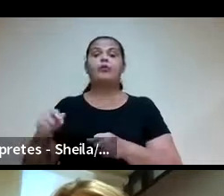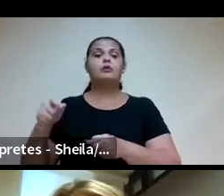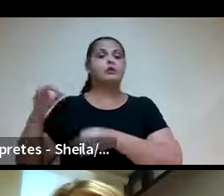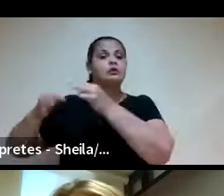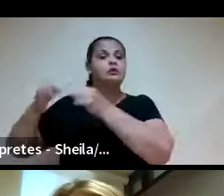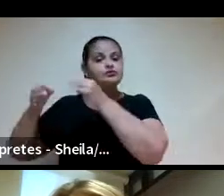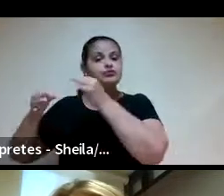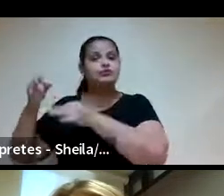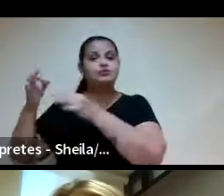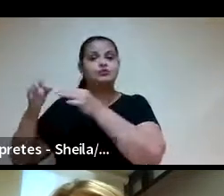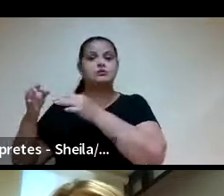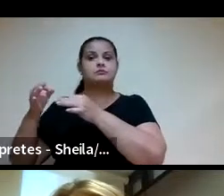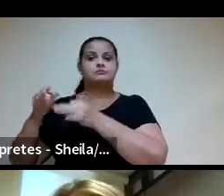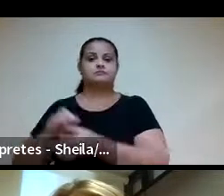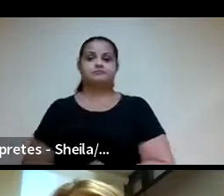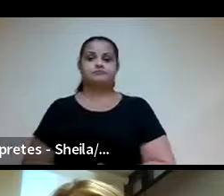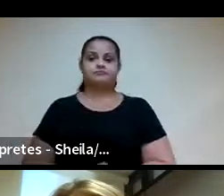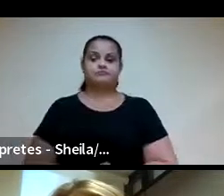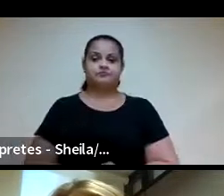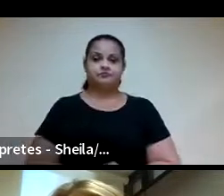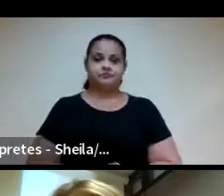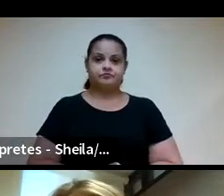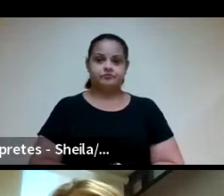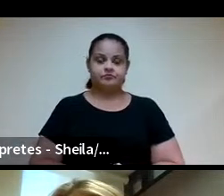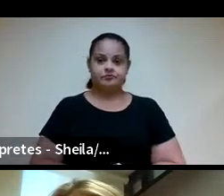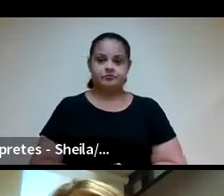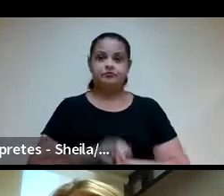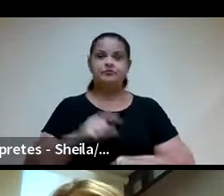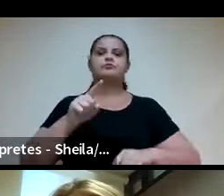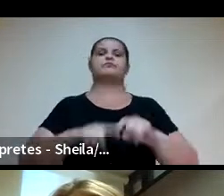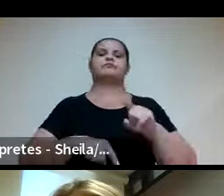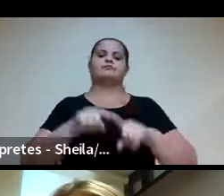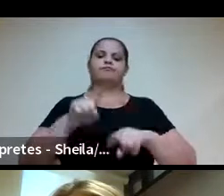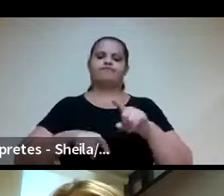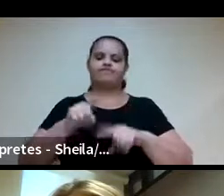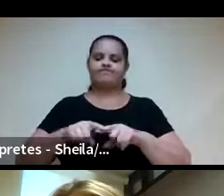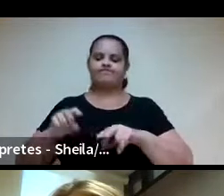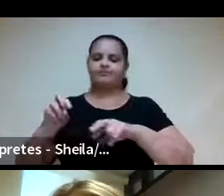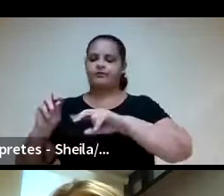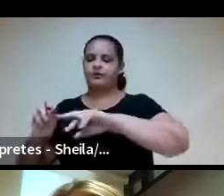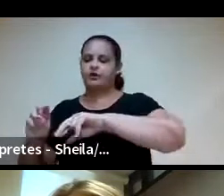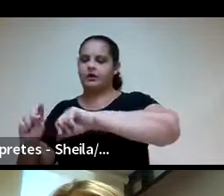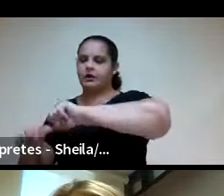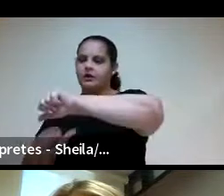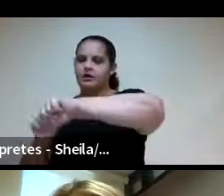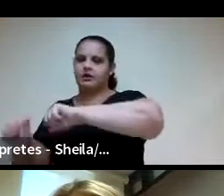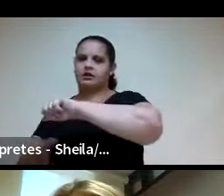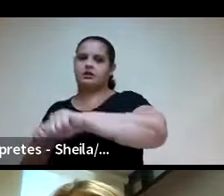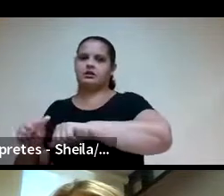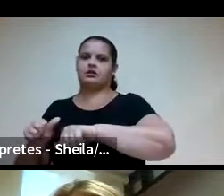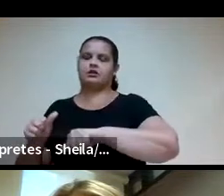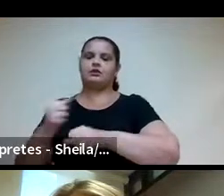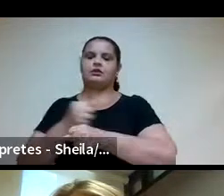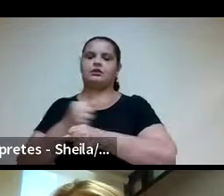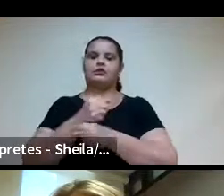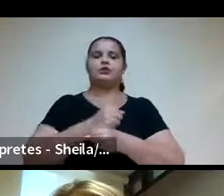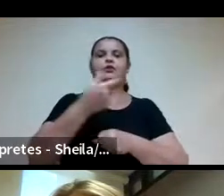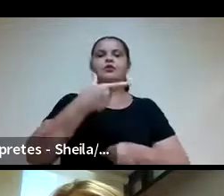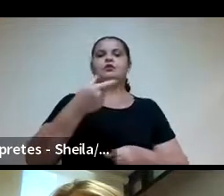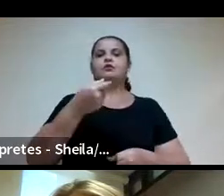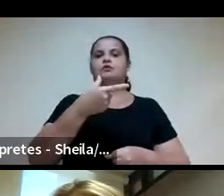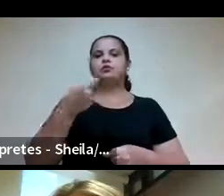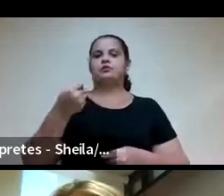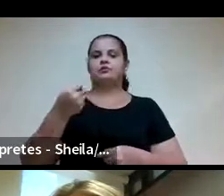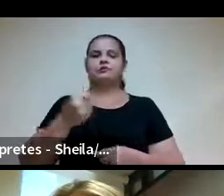renomado doutrinador, já foi, inclusive, objeto de constatação em alguns feitos referentes ao pleito 2020 apreciado por esta corte,